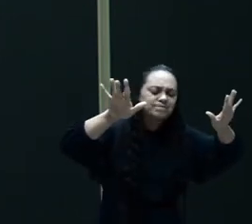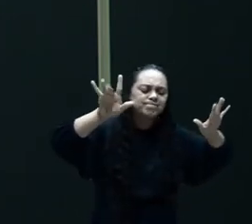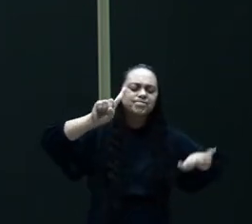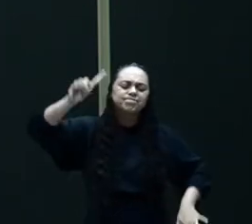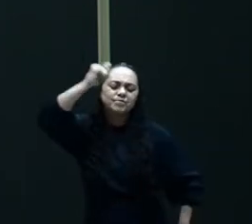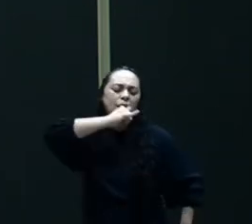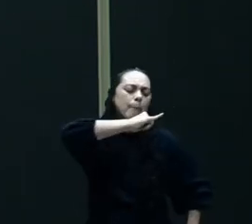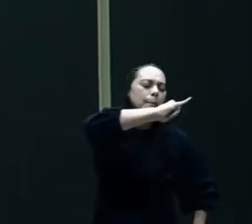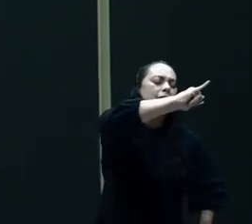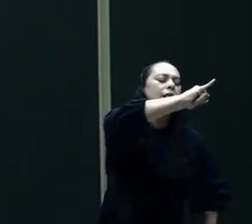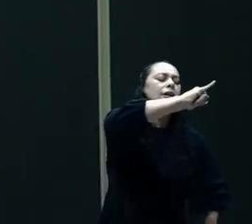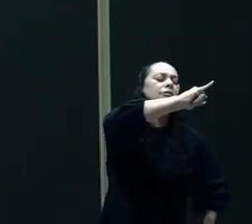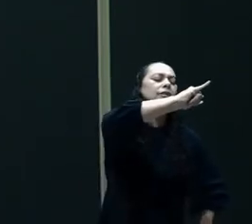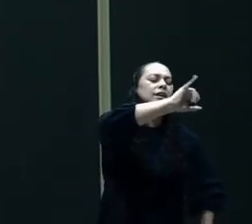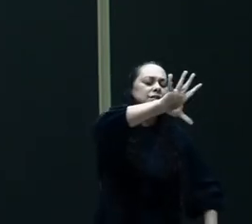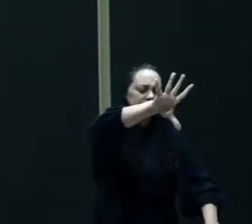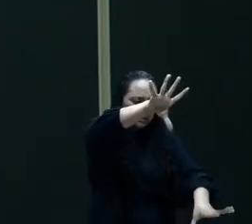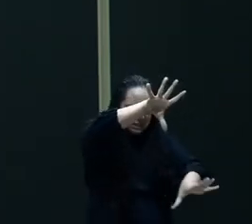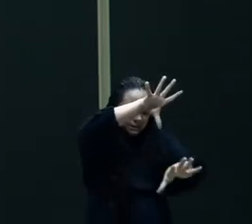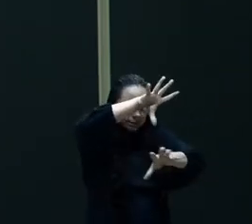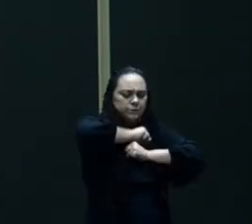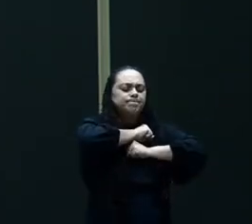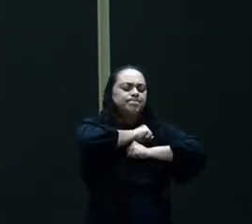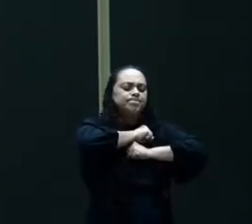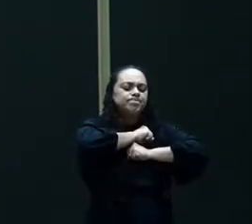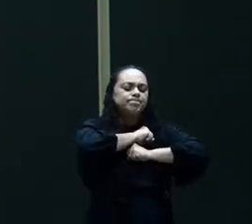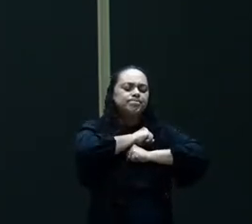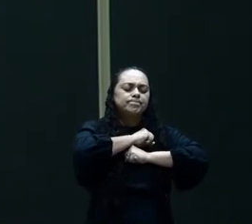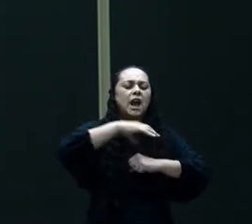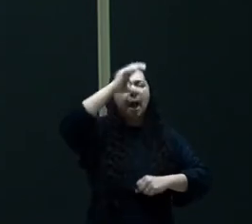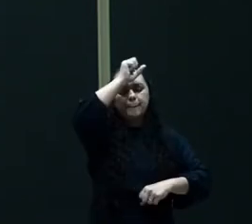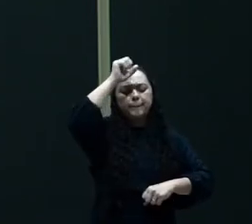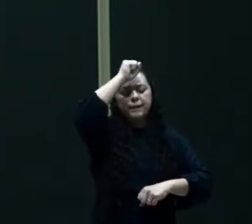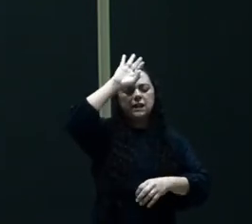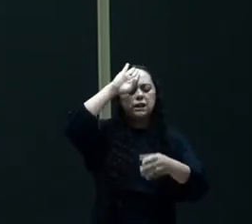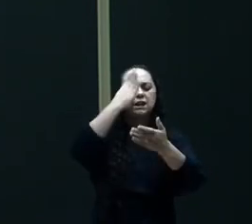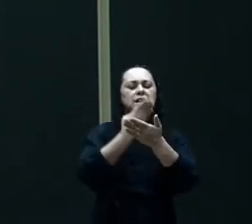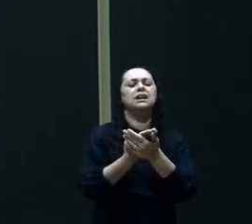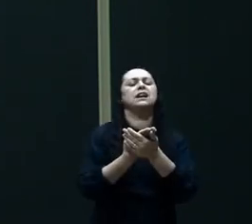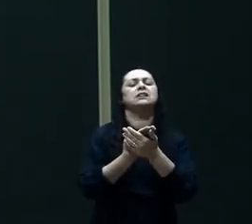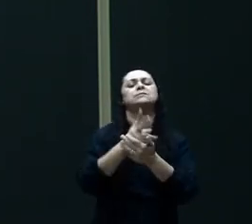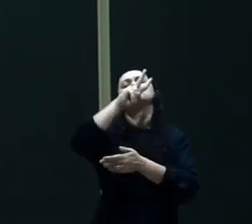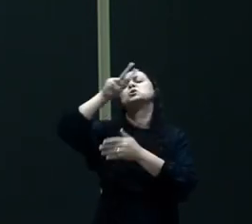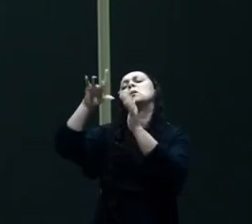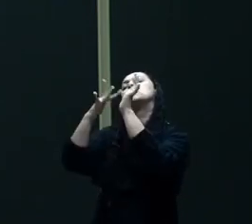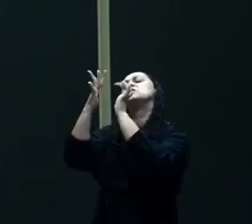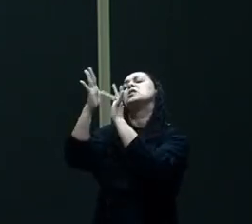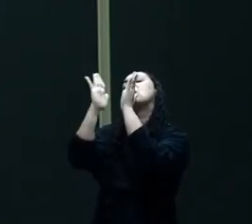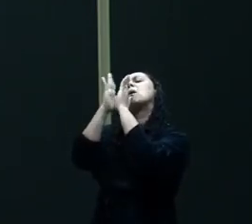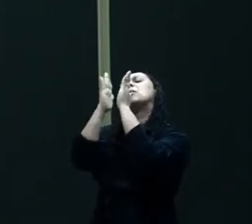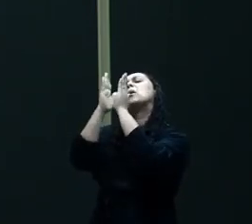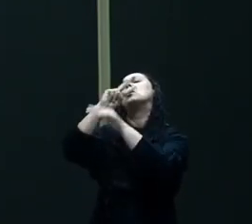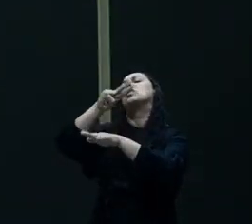no nosso coração em nome de Jesus eu oro Crendo pai eu oro no teu